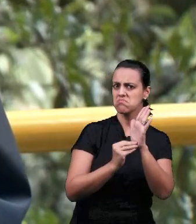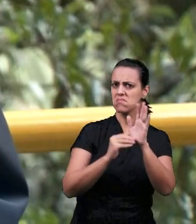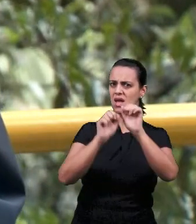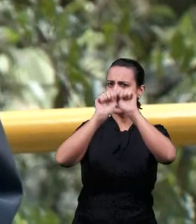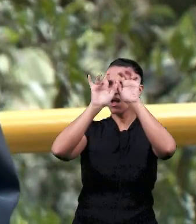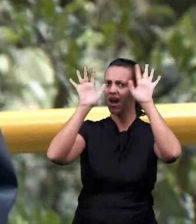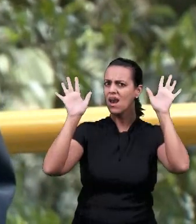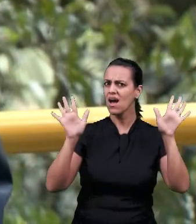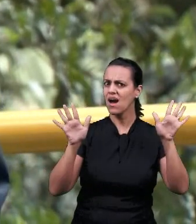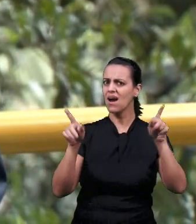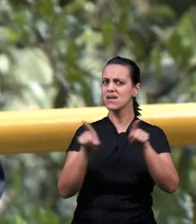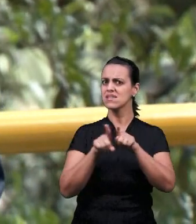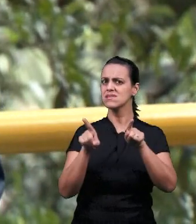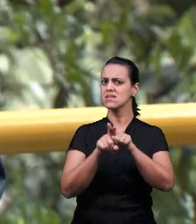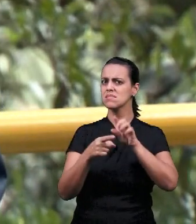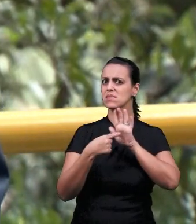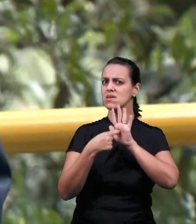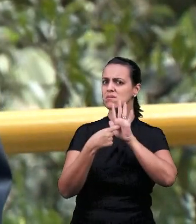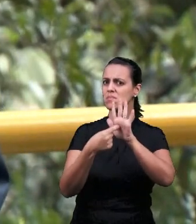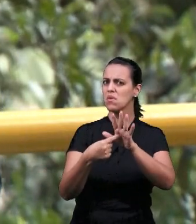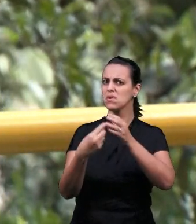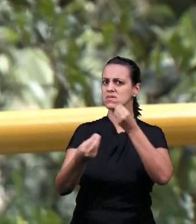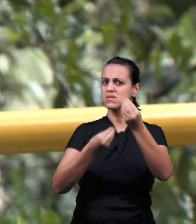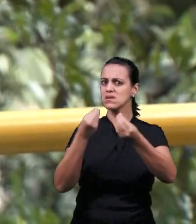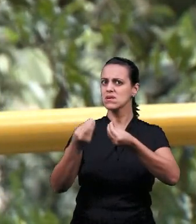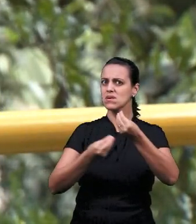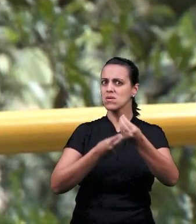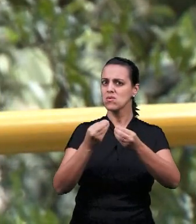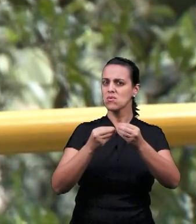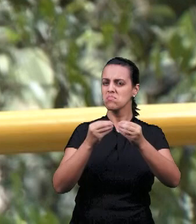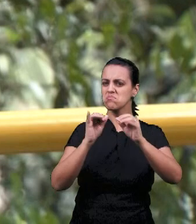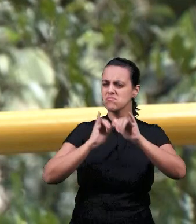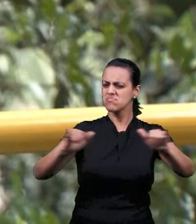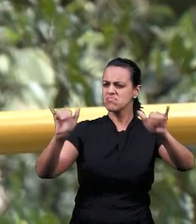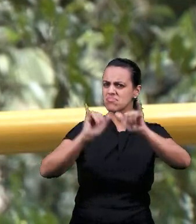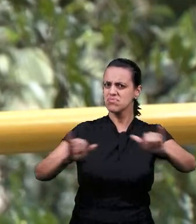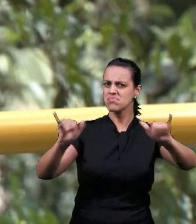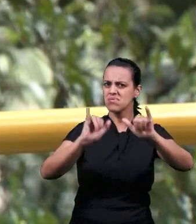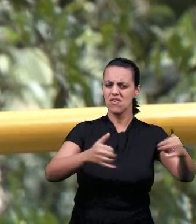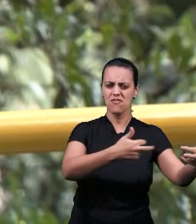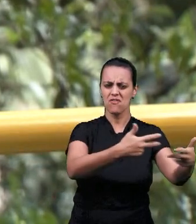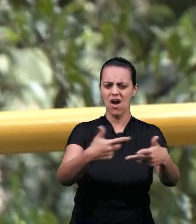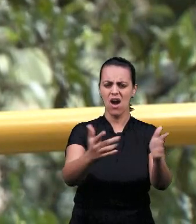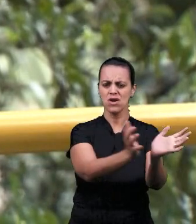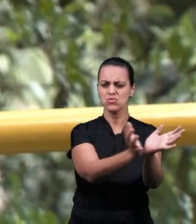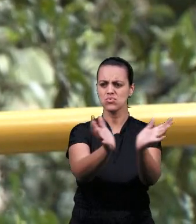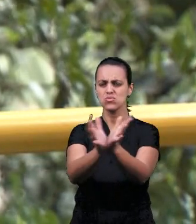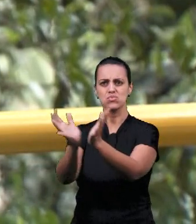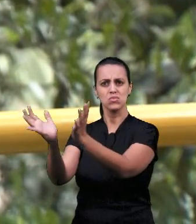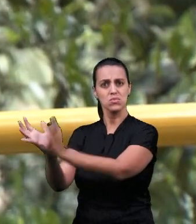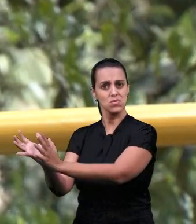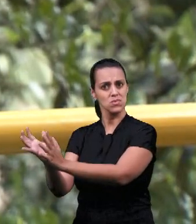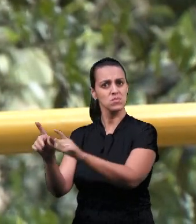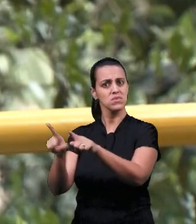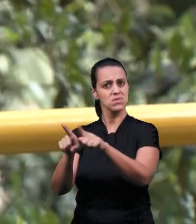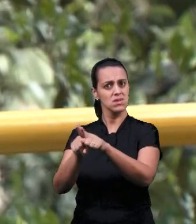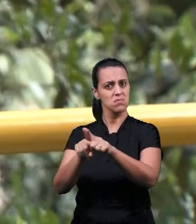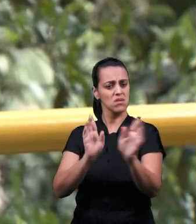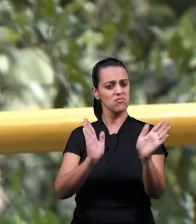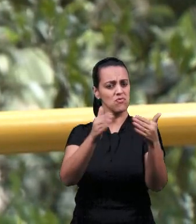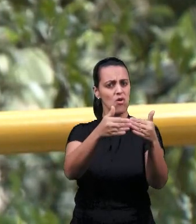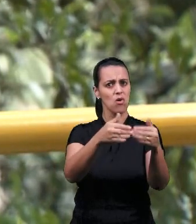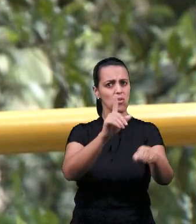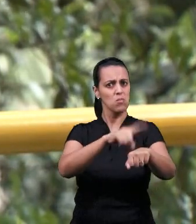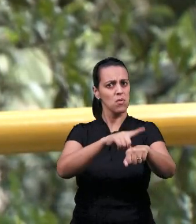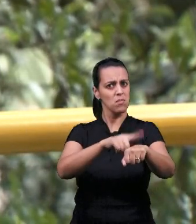que transmite o volume de serviços para diversos públicos e momentos das pessoas. Basicamente,